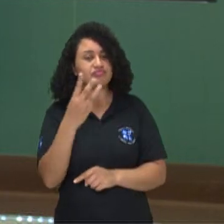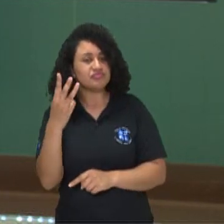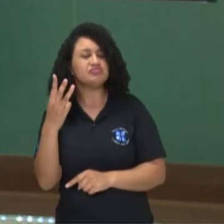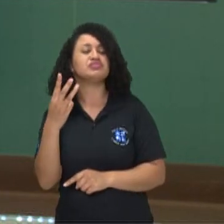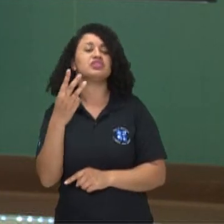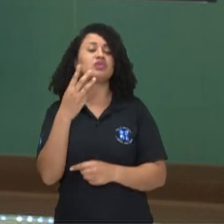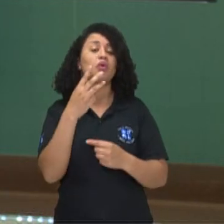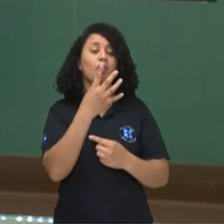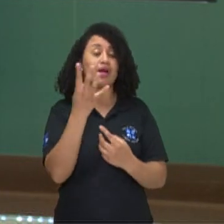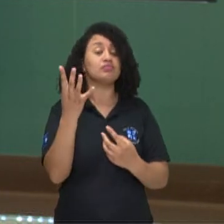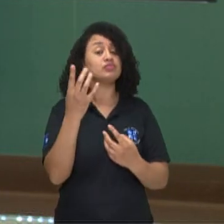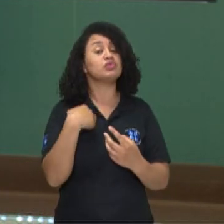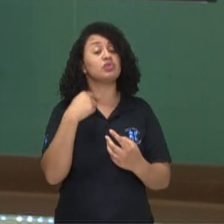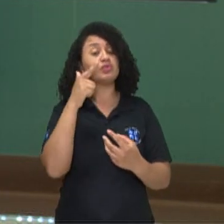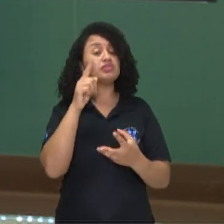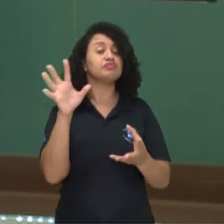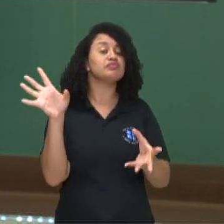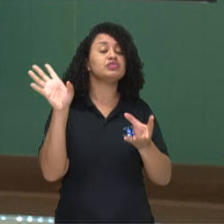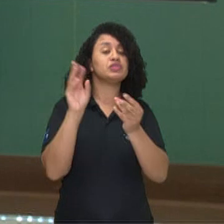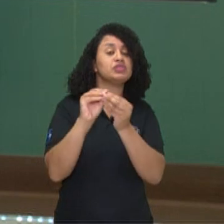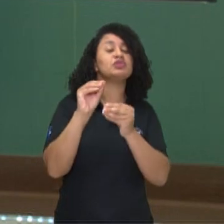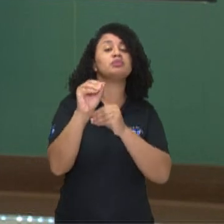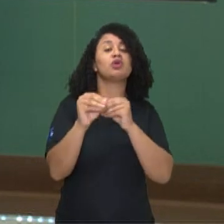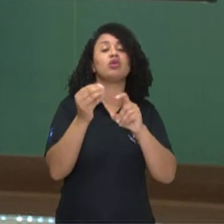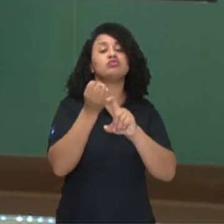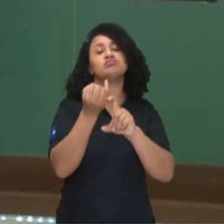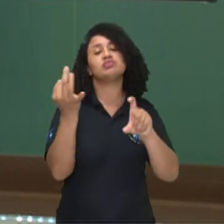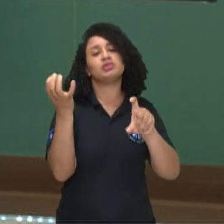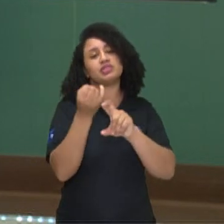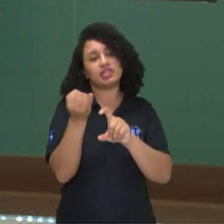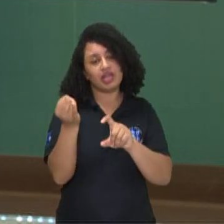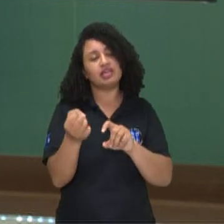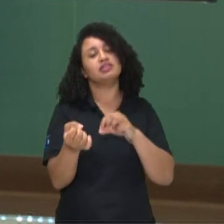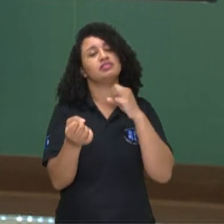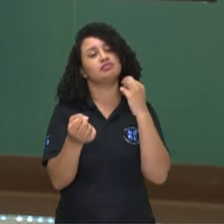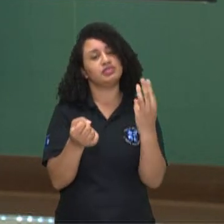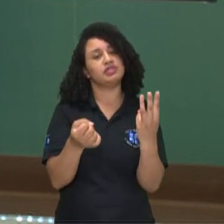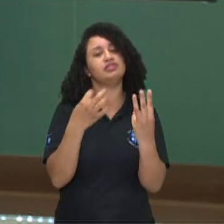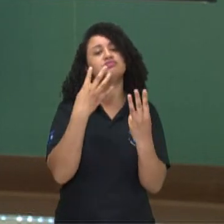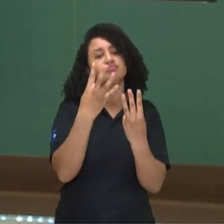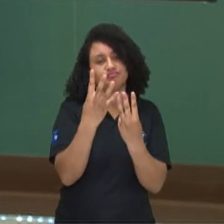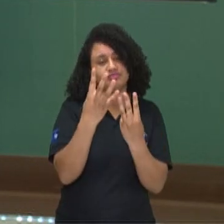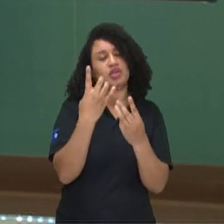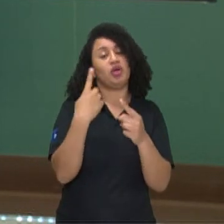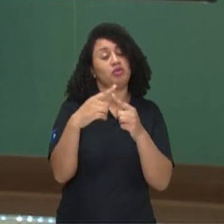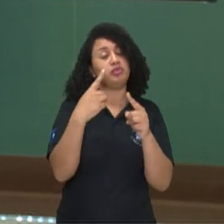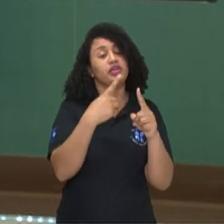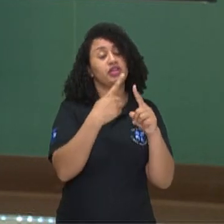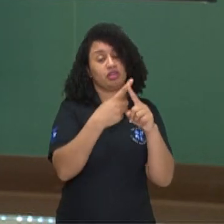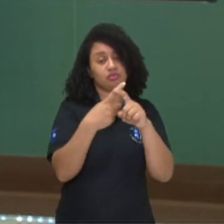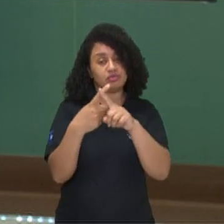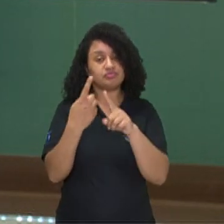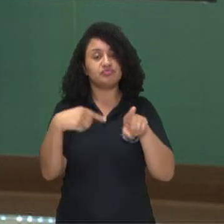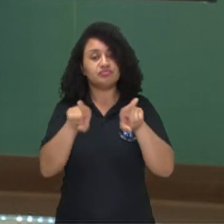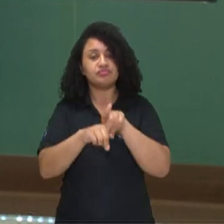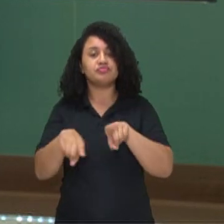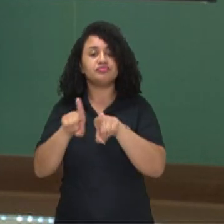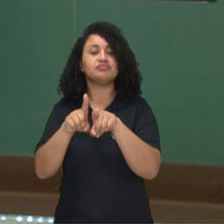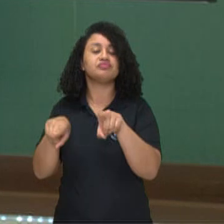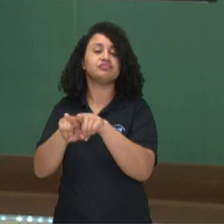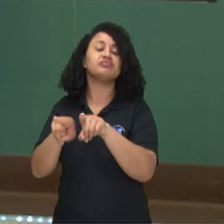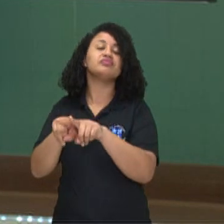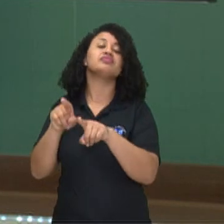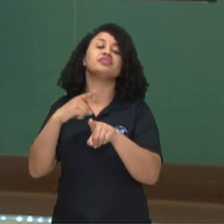4 vezes, nós conseguimos escrever ele na forma de potência, né? Por quê? Porque é uma multiplicação repetitiva. Então,